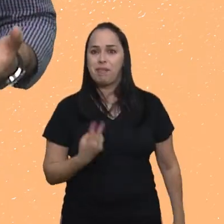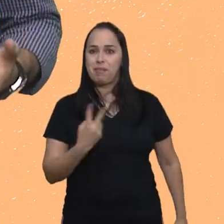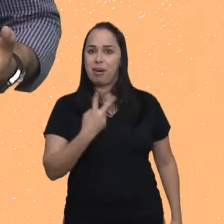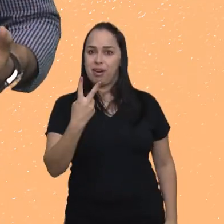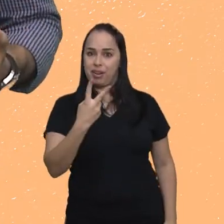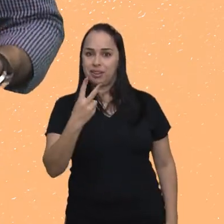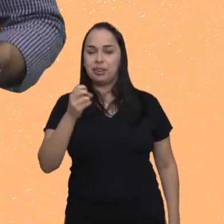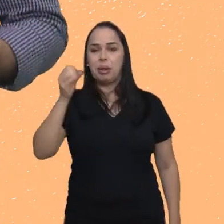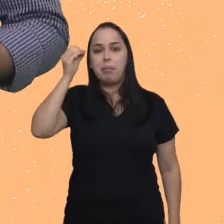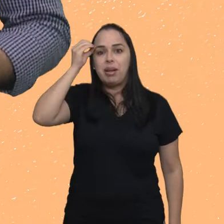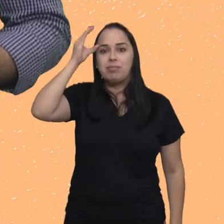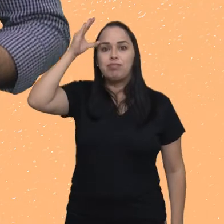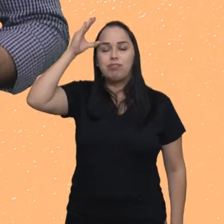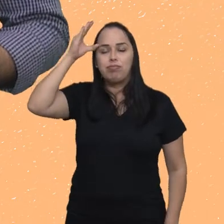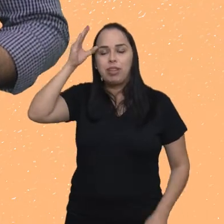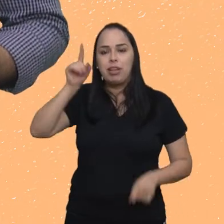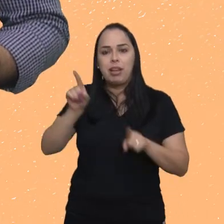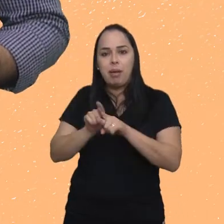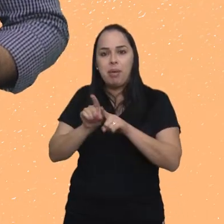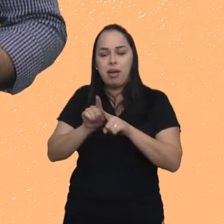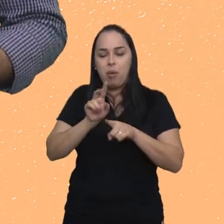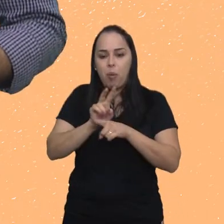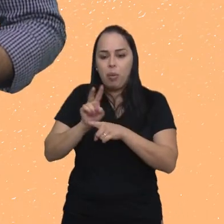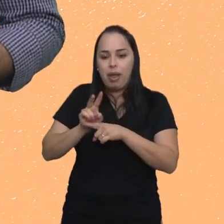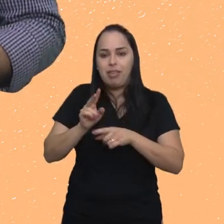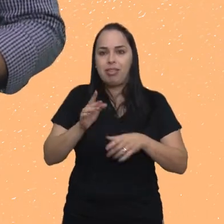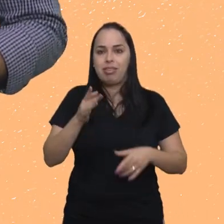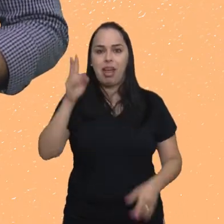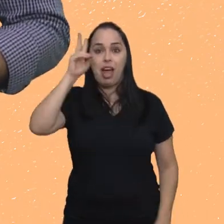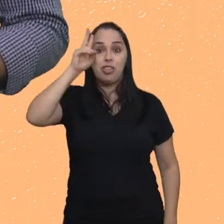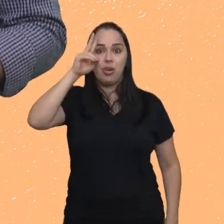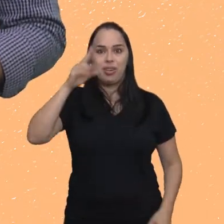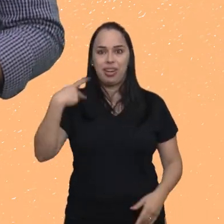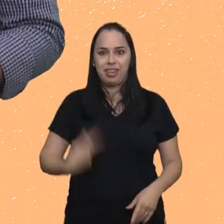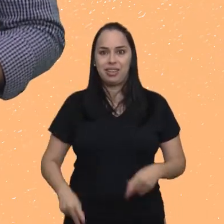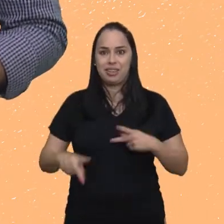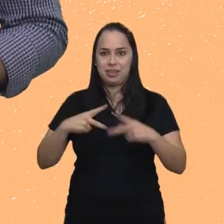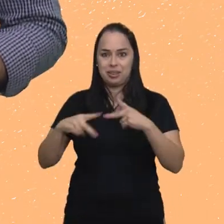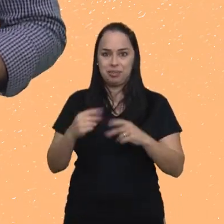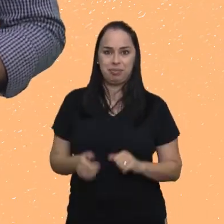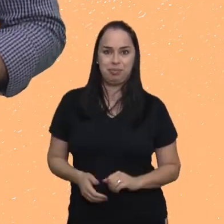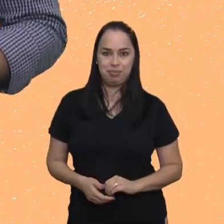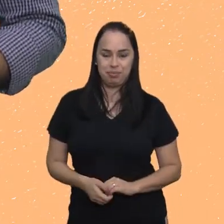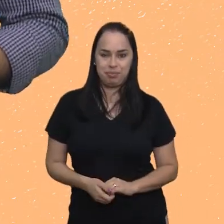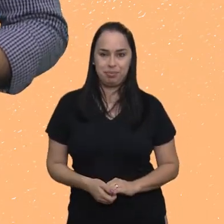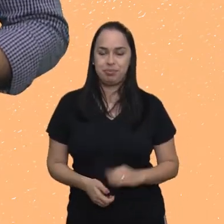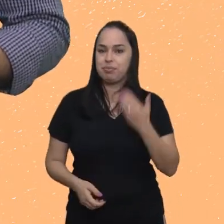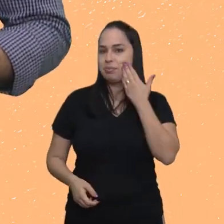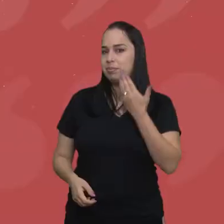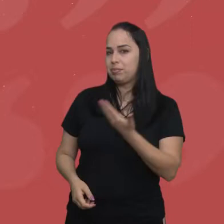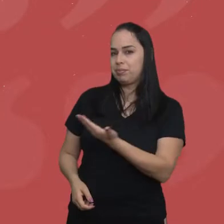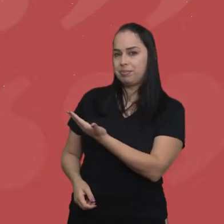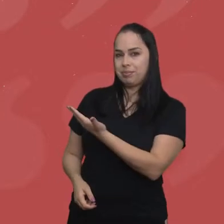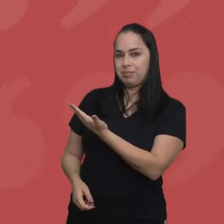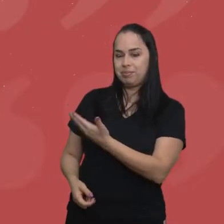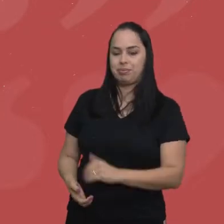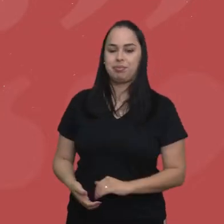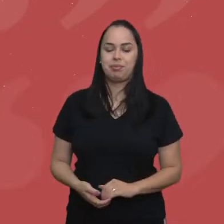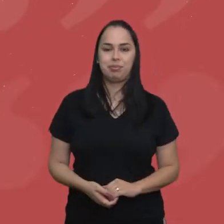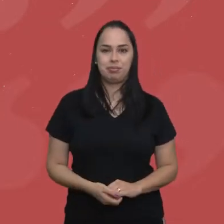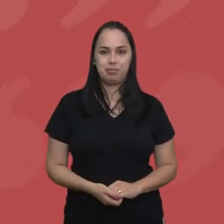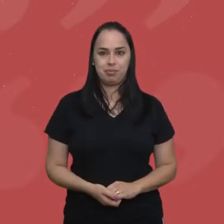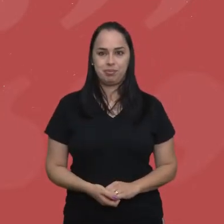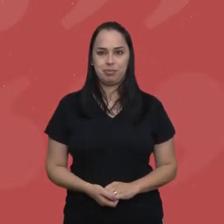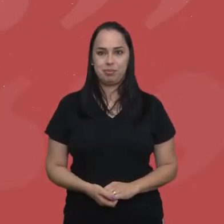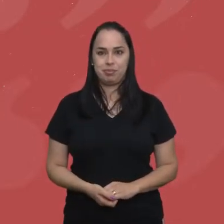tão valioso para o conhecimento e a preservação da história da cidade. Com a palavra, Edna Martelo.